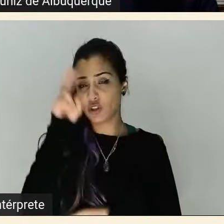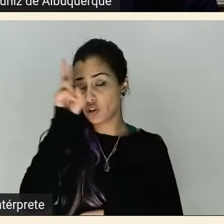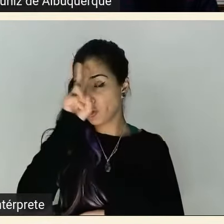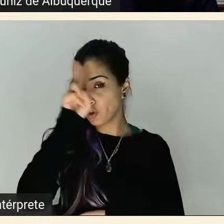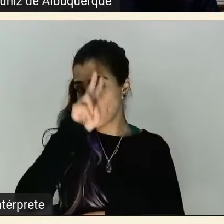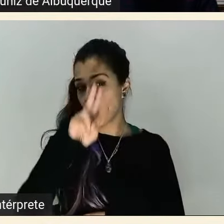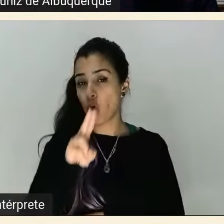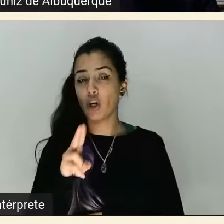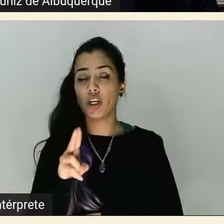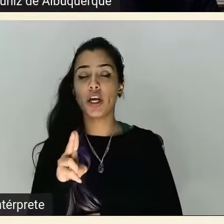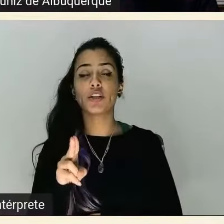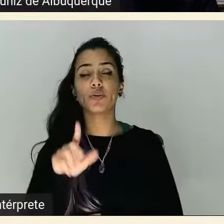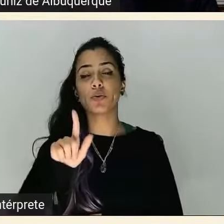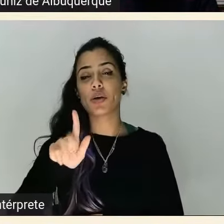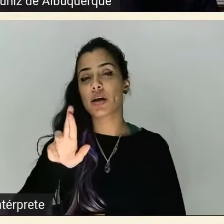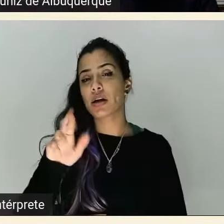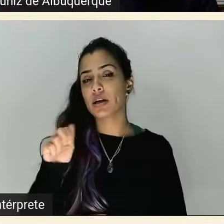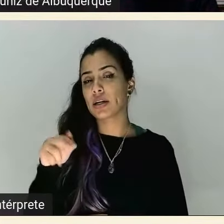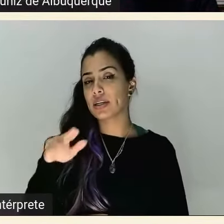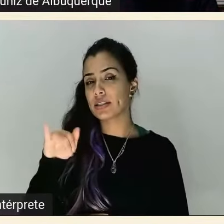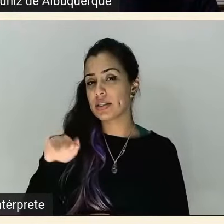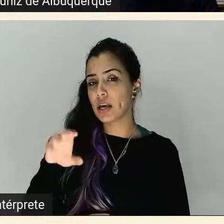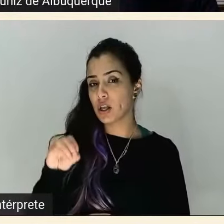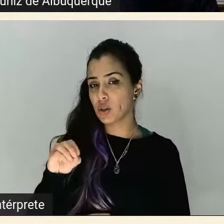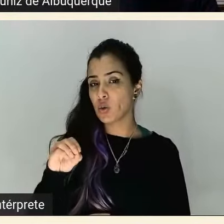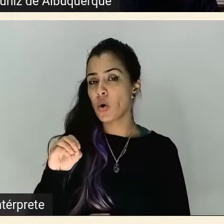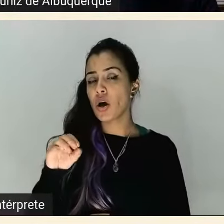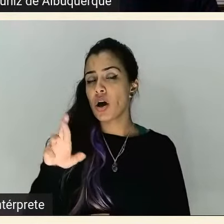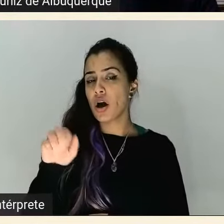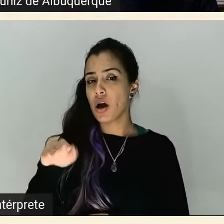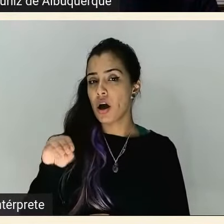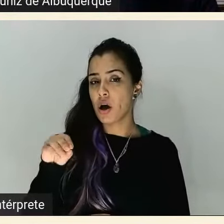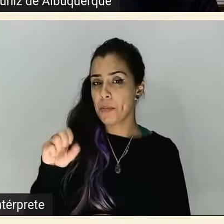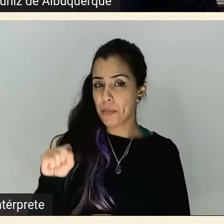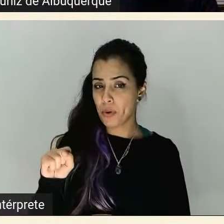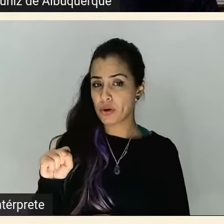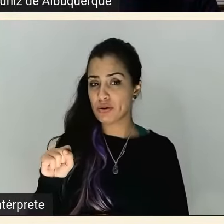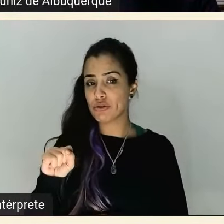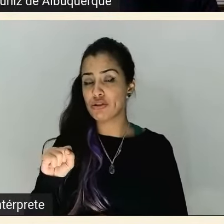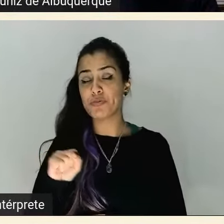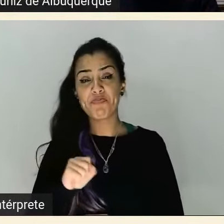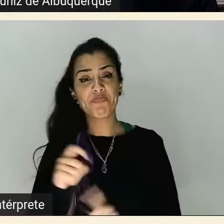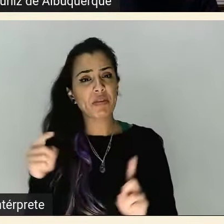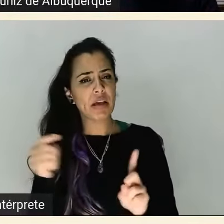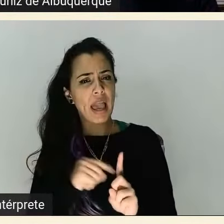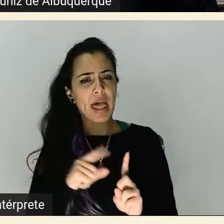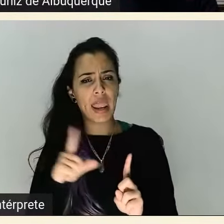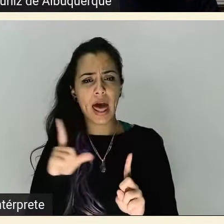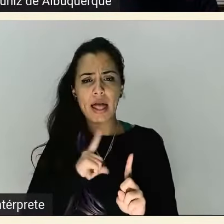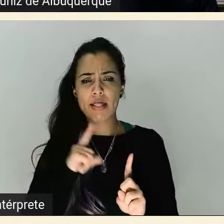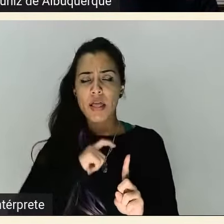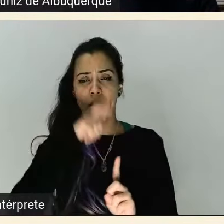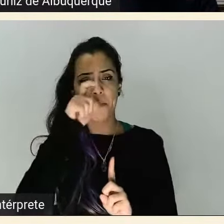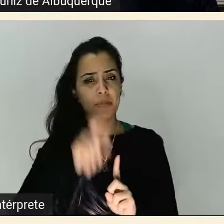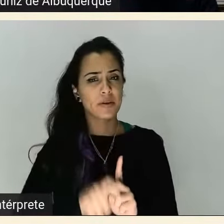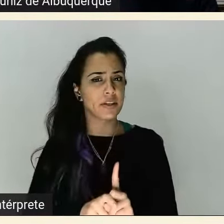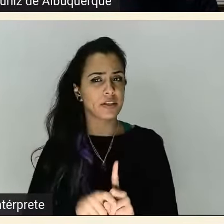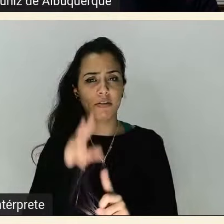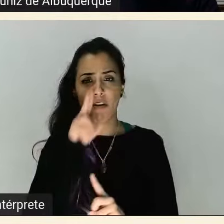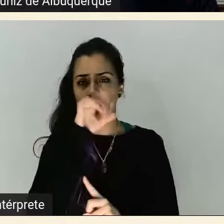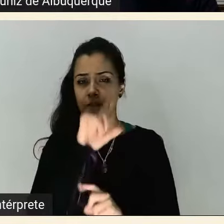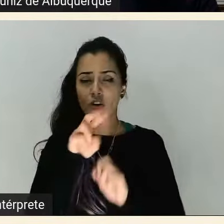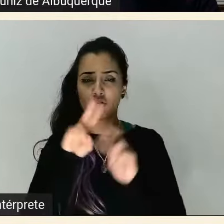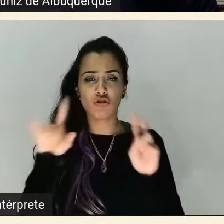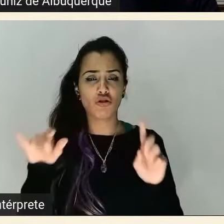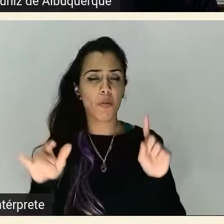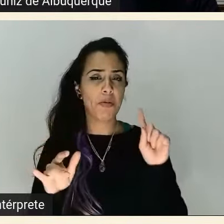Ramos no Memórias do Cárcere. E ela é uma das figuras, um totem no Carnaval Carioca, autora do